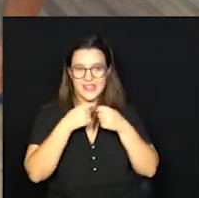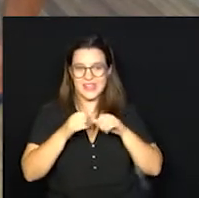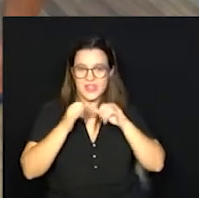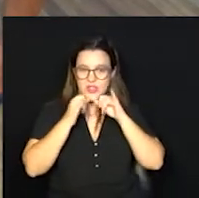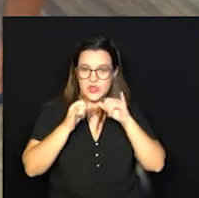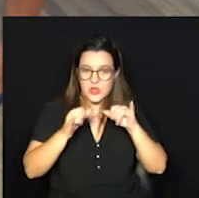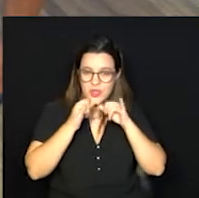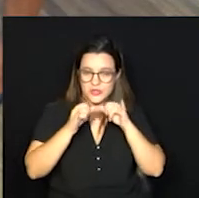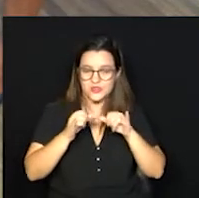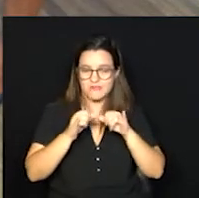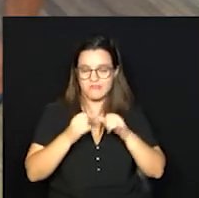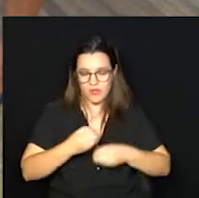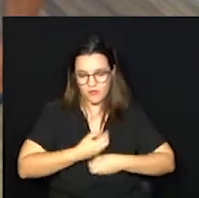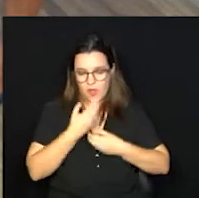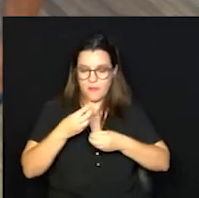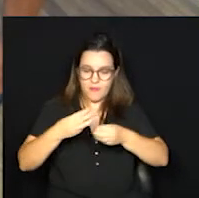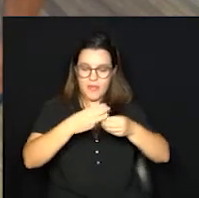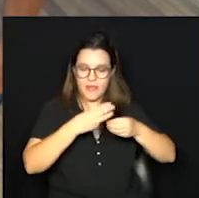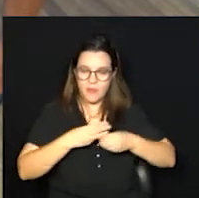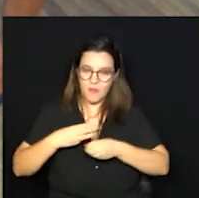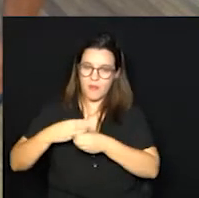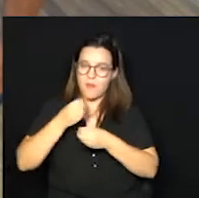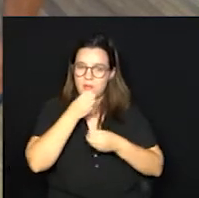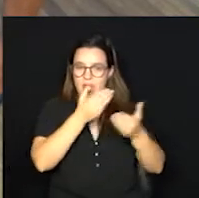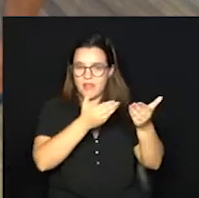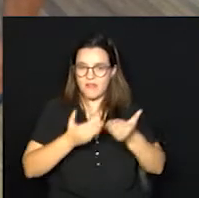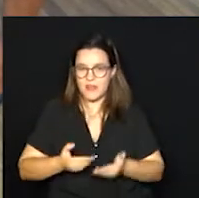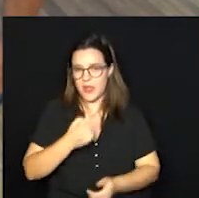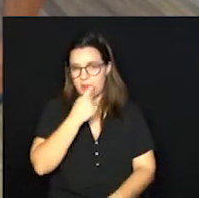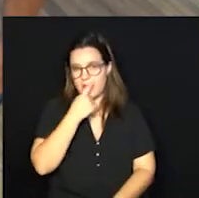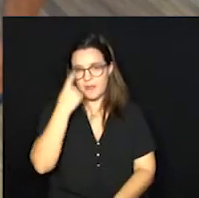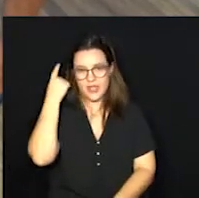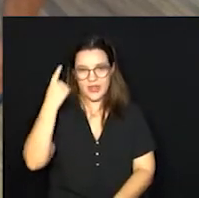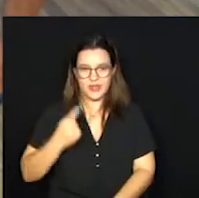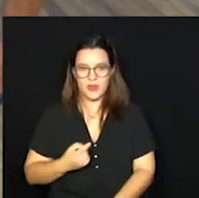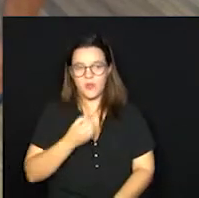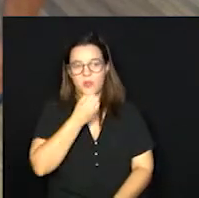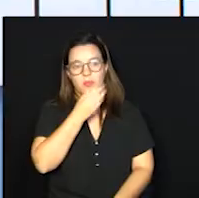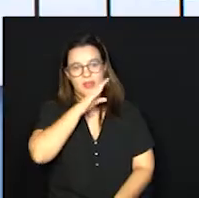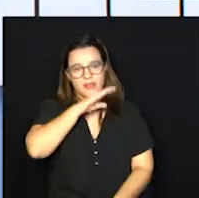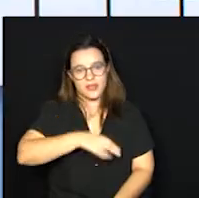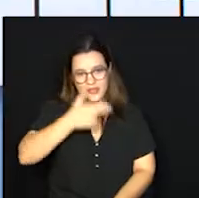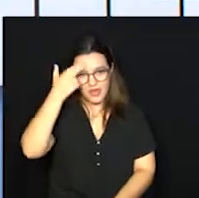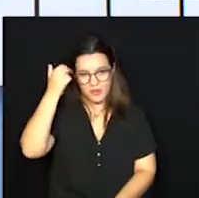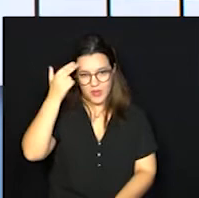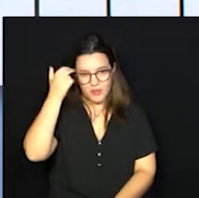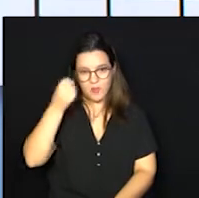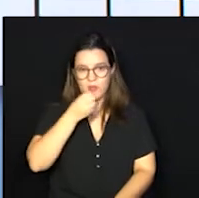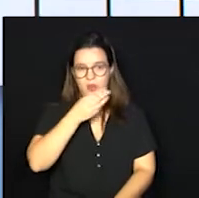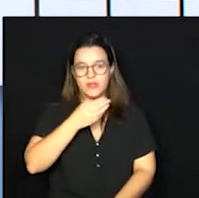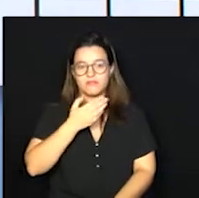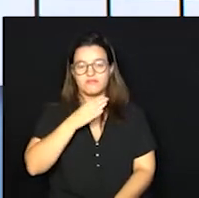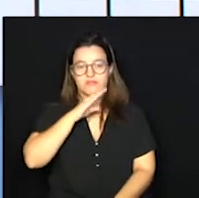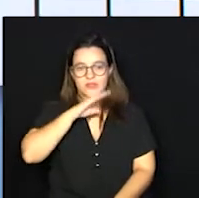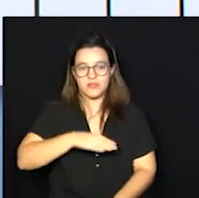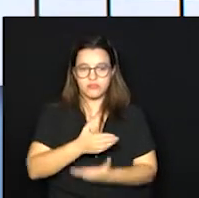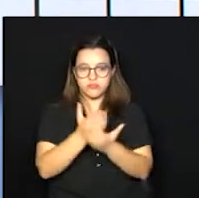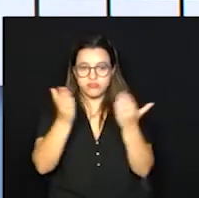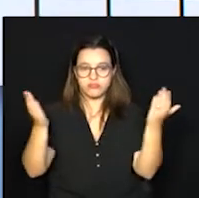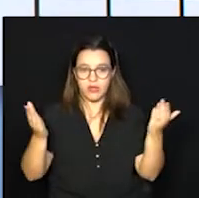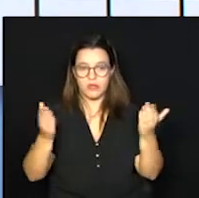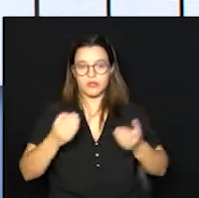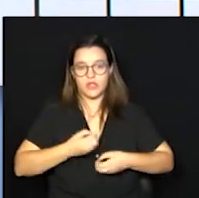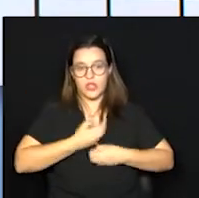da metrópole. Então, mais uma vez, seja bem-vindo e boa tarde, Mirna Abreu. Boa tarde, Gabriel. Boa tarde a você aí de casa. E a gente começa o Notícias